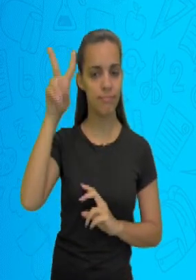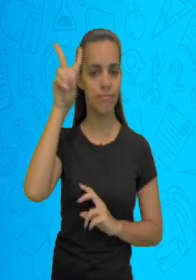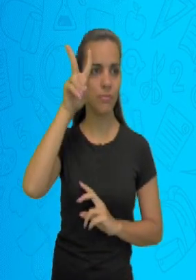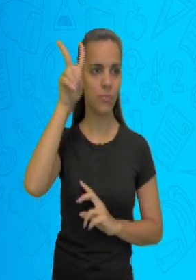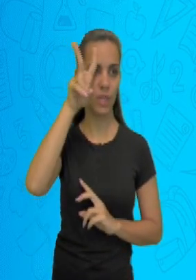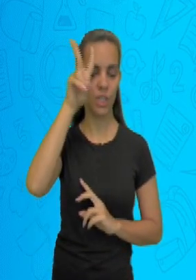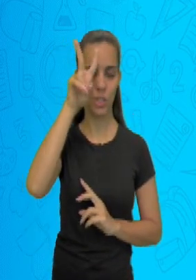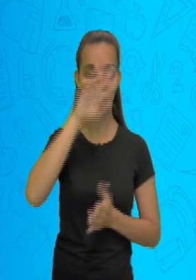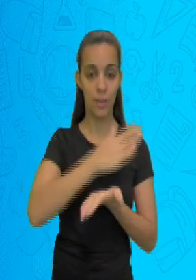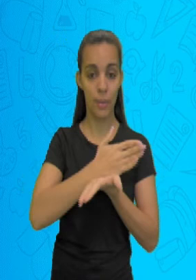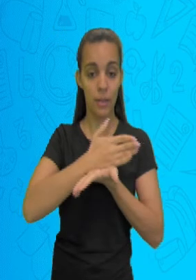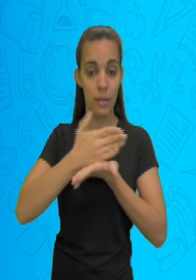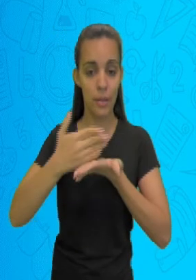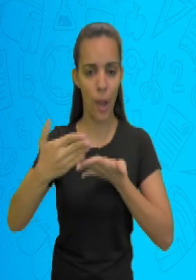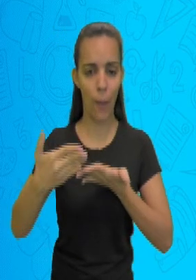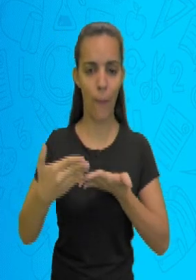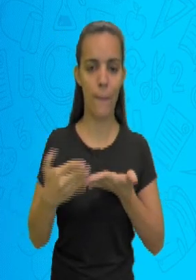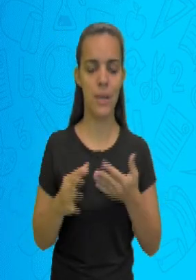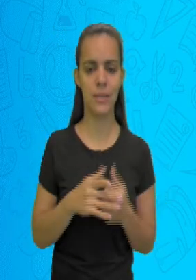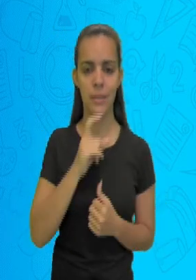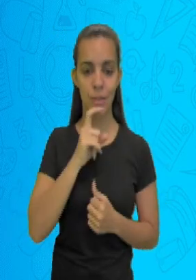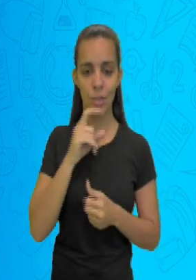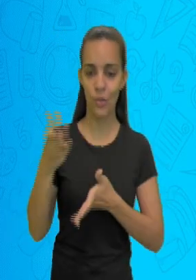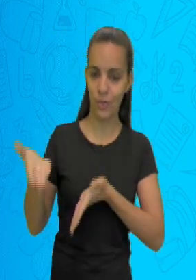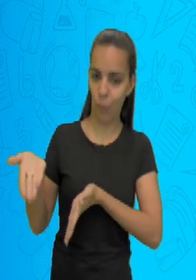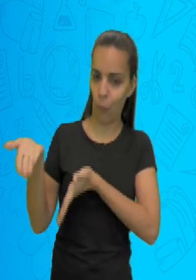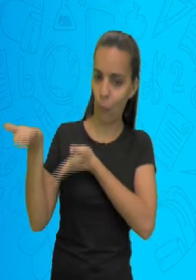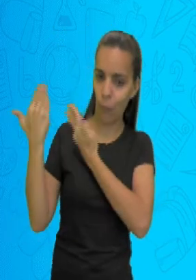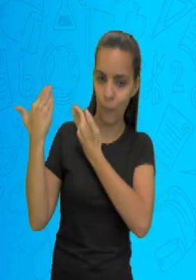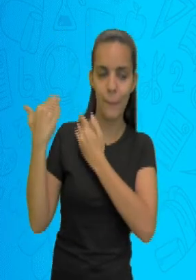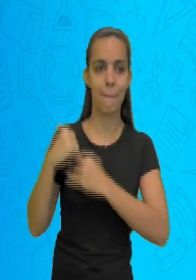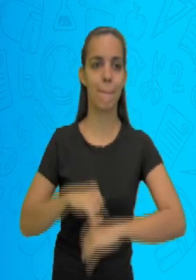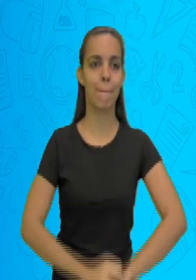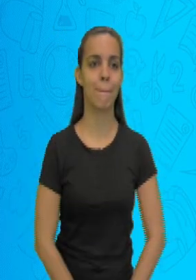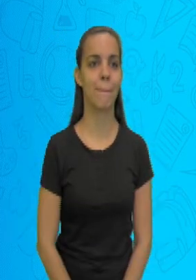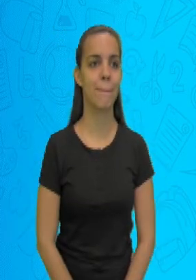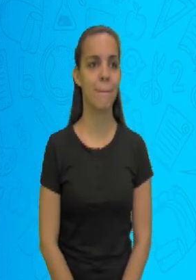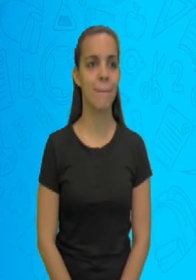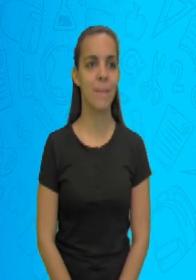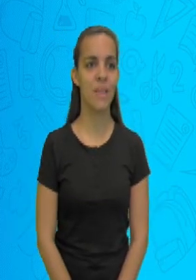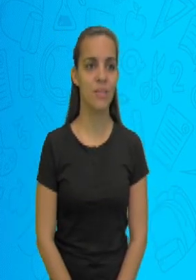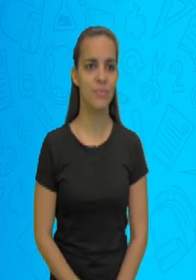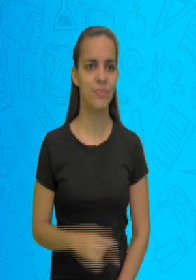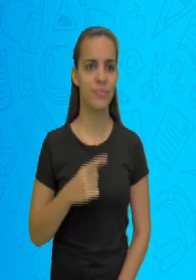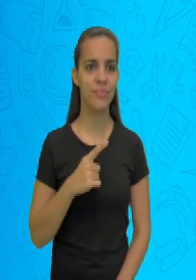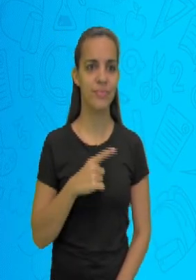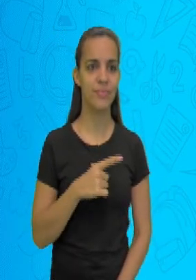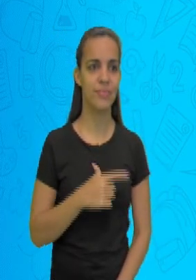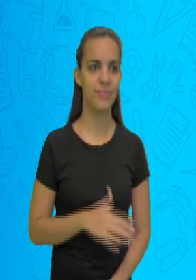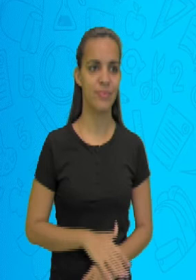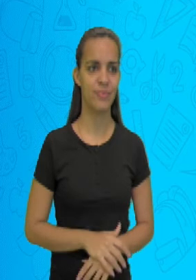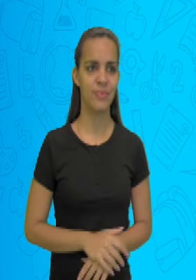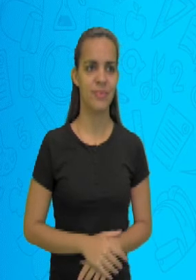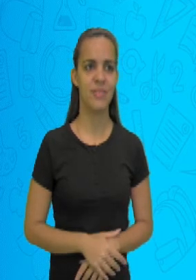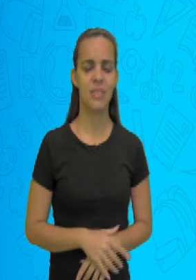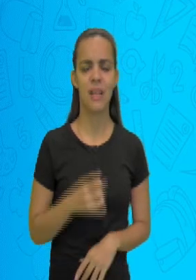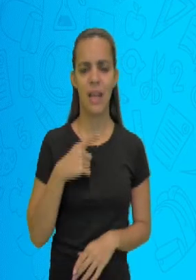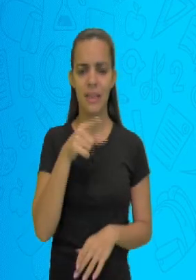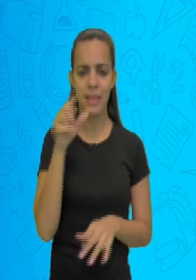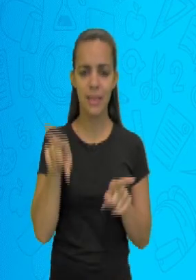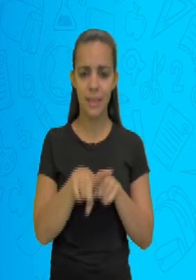a primavera, tá bom? E ainda assim tem aqui, em qual dia cada lua